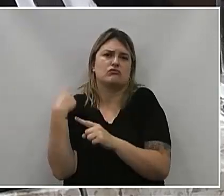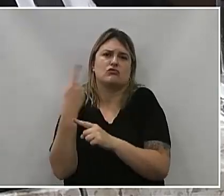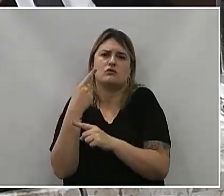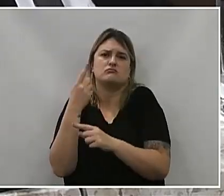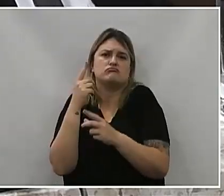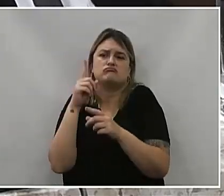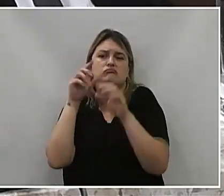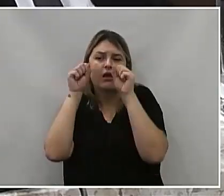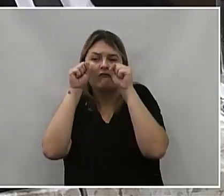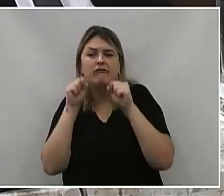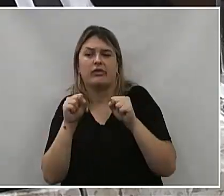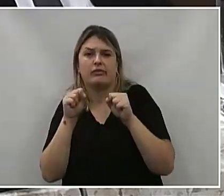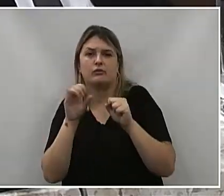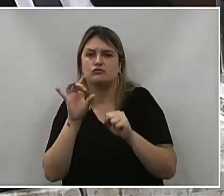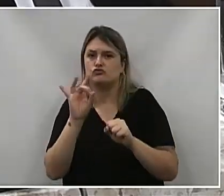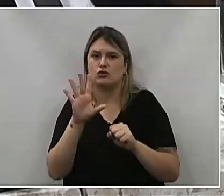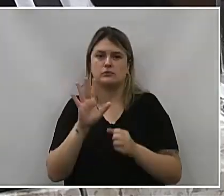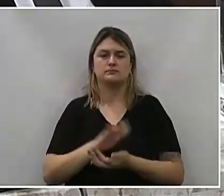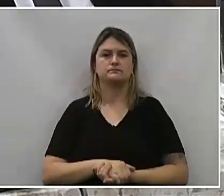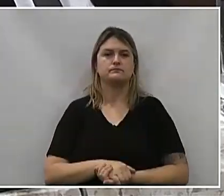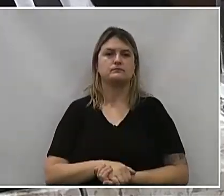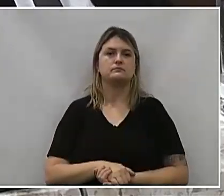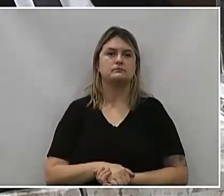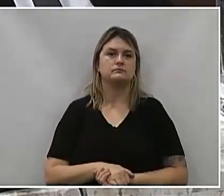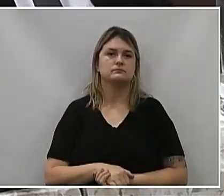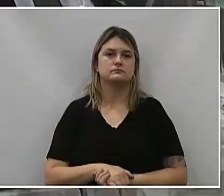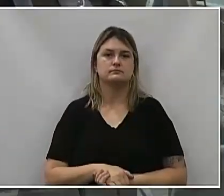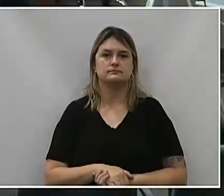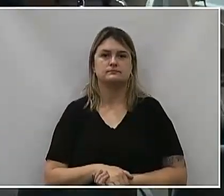vê. Queria deixar registrado isso essa noite. Obrigada.